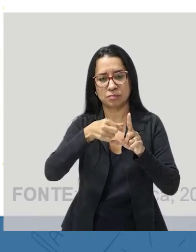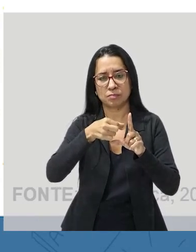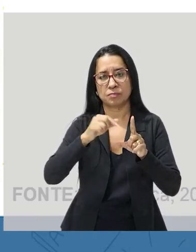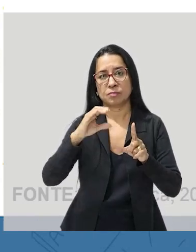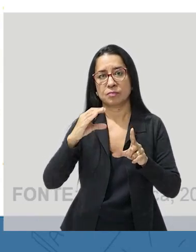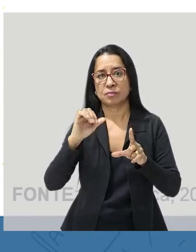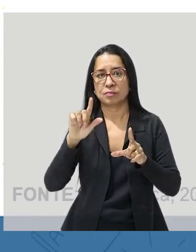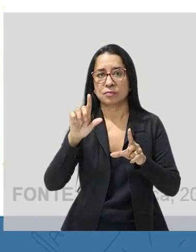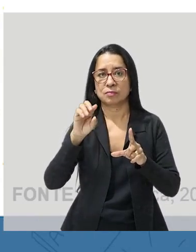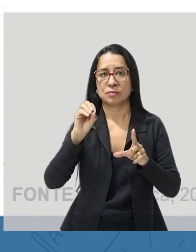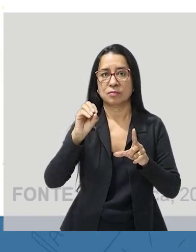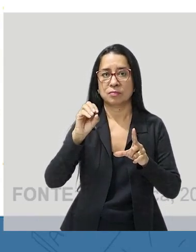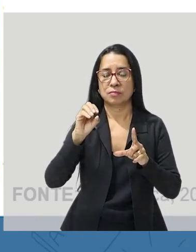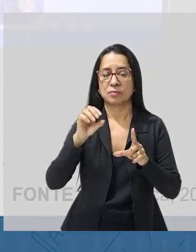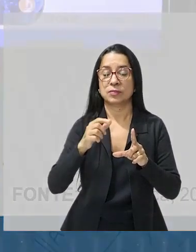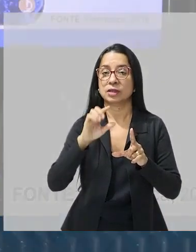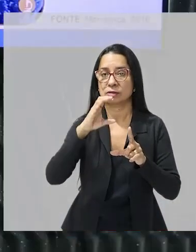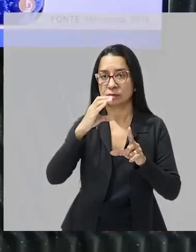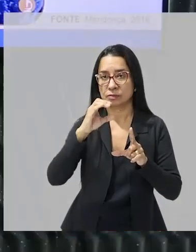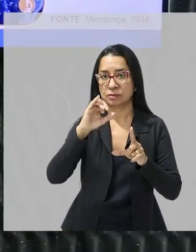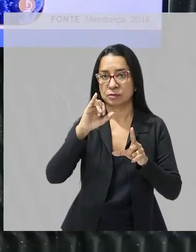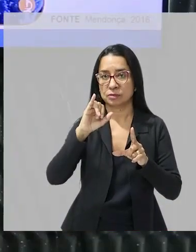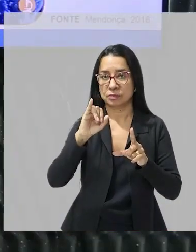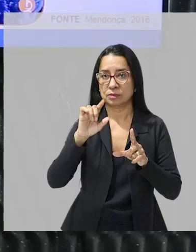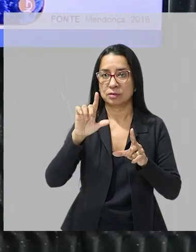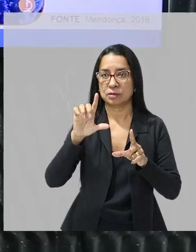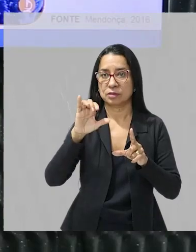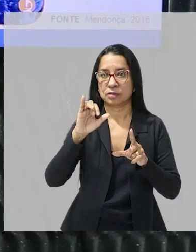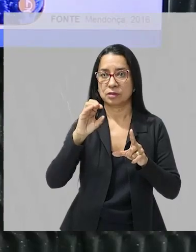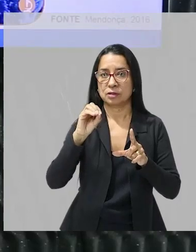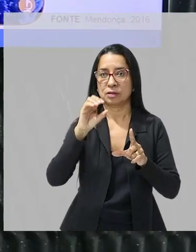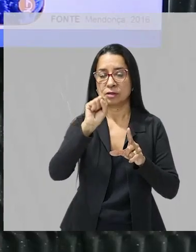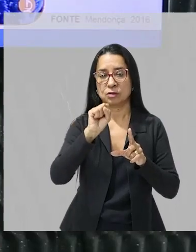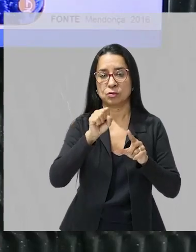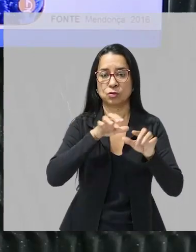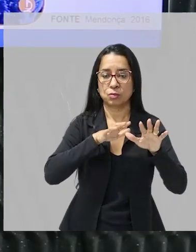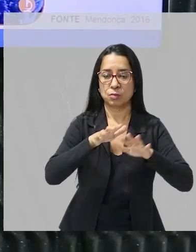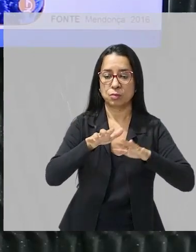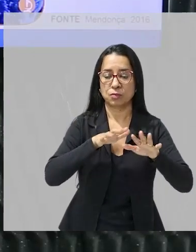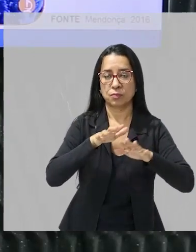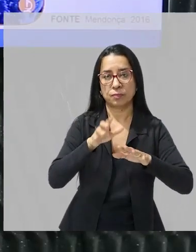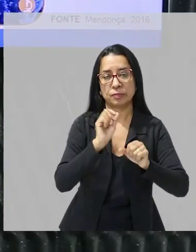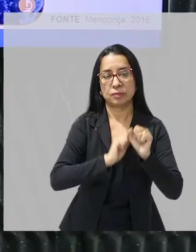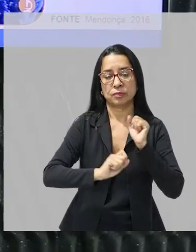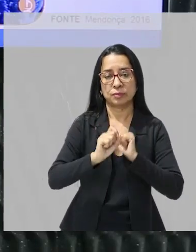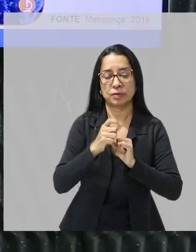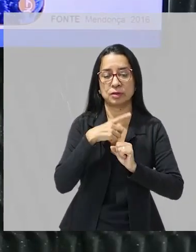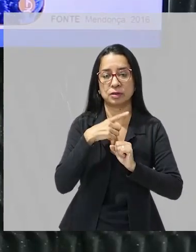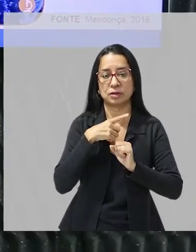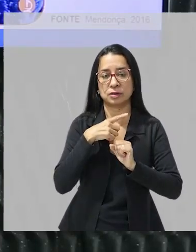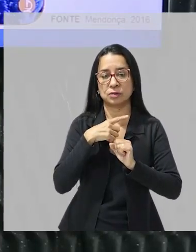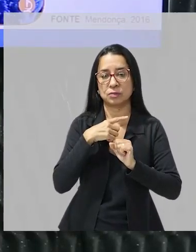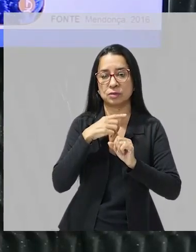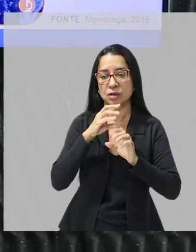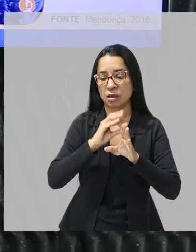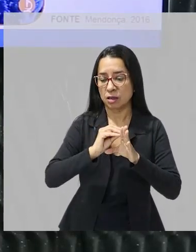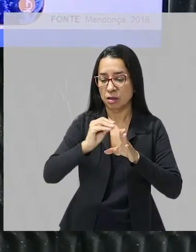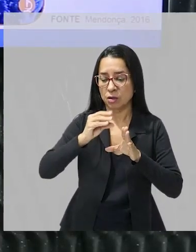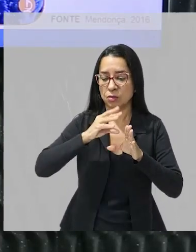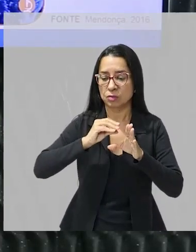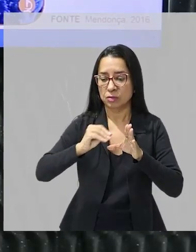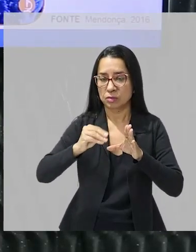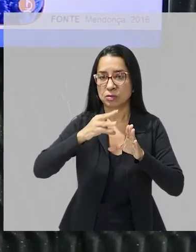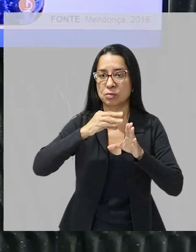cílios. Esses cílios, eles se modificam, eles se movimentam, na verdade, para promover o transporte do